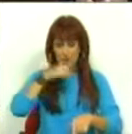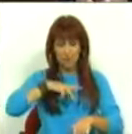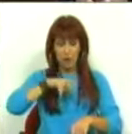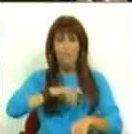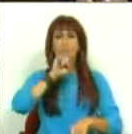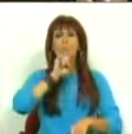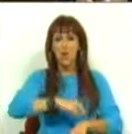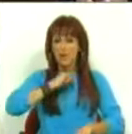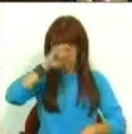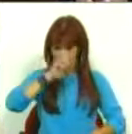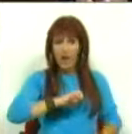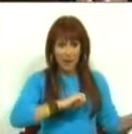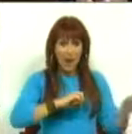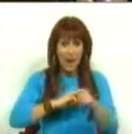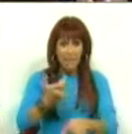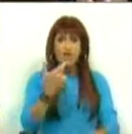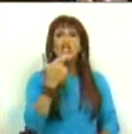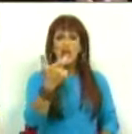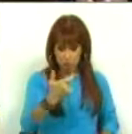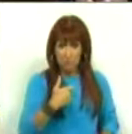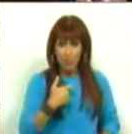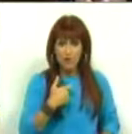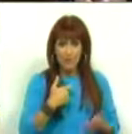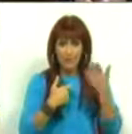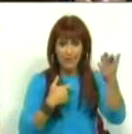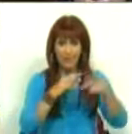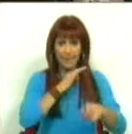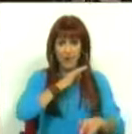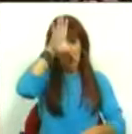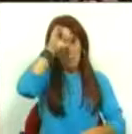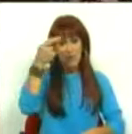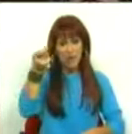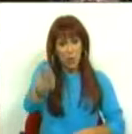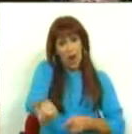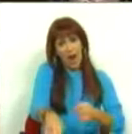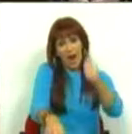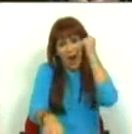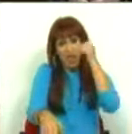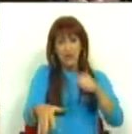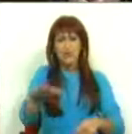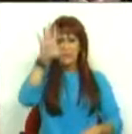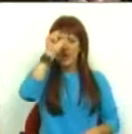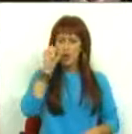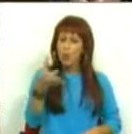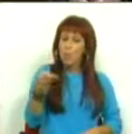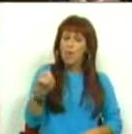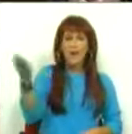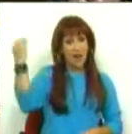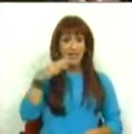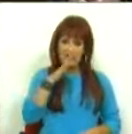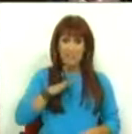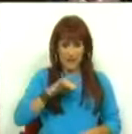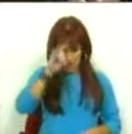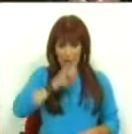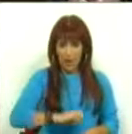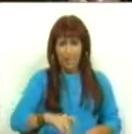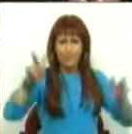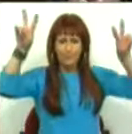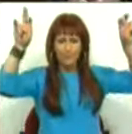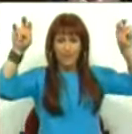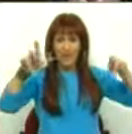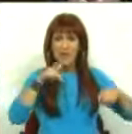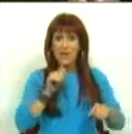fracasso. Lembram-se da resposta que o Sr. Ministro do Governo PS, na altura, me deu.